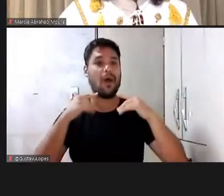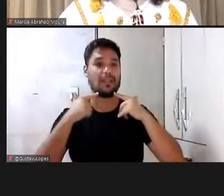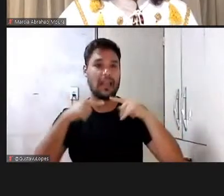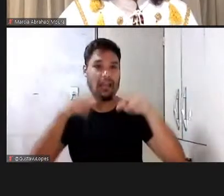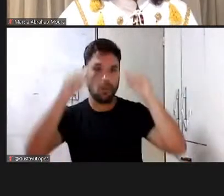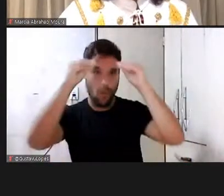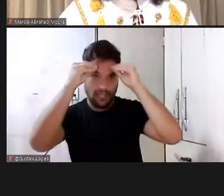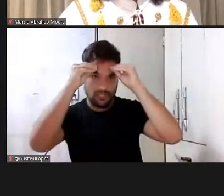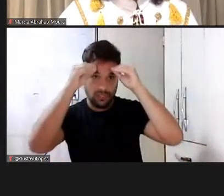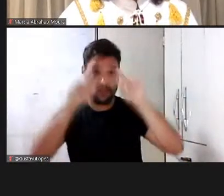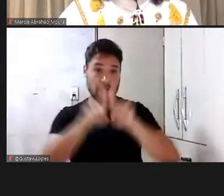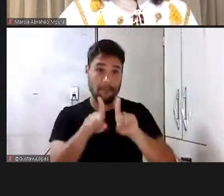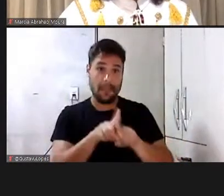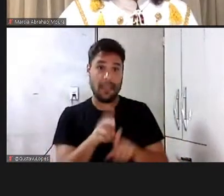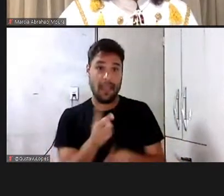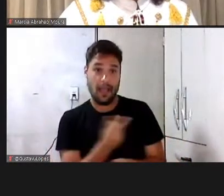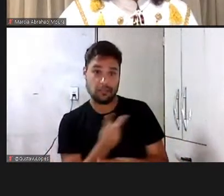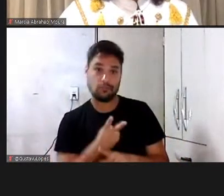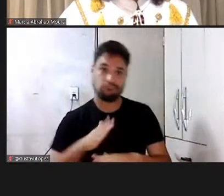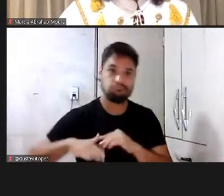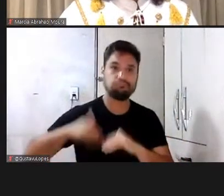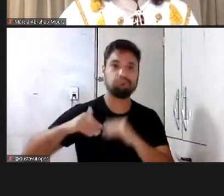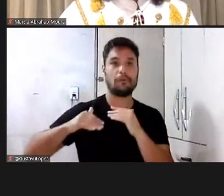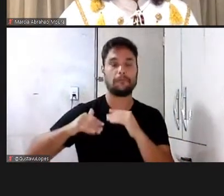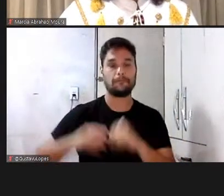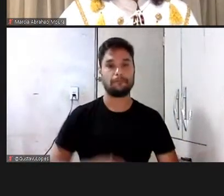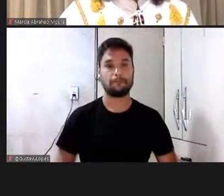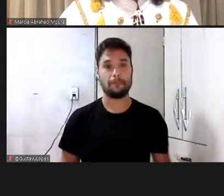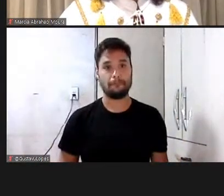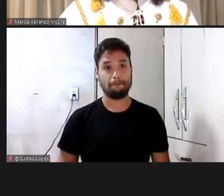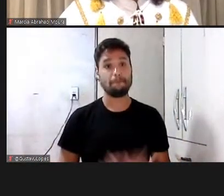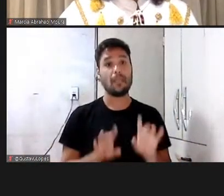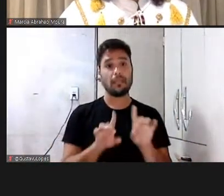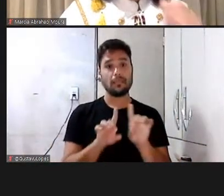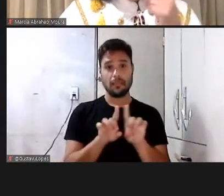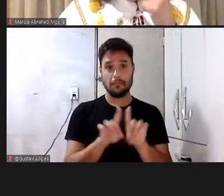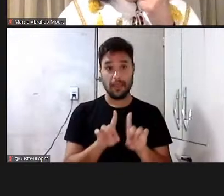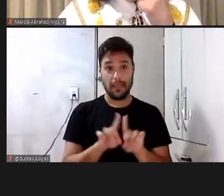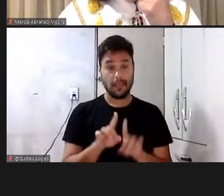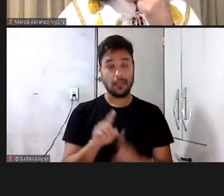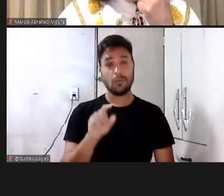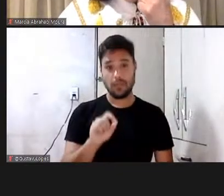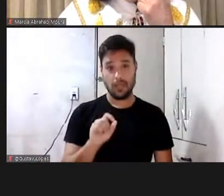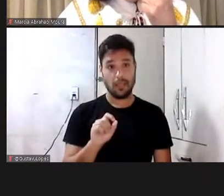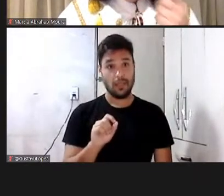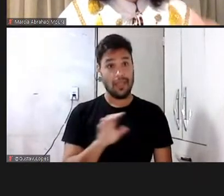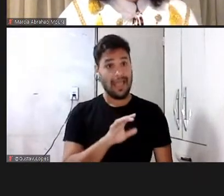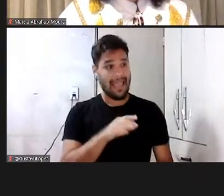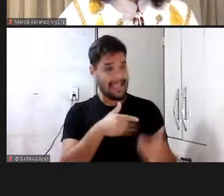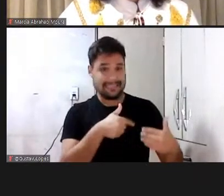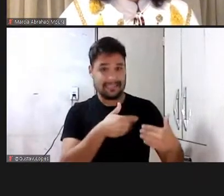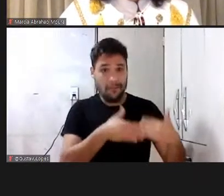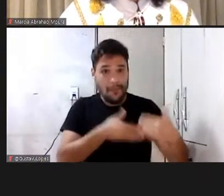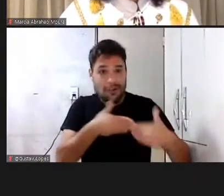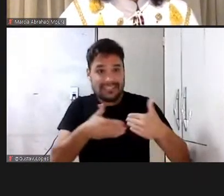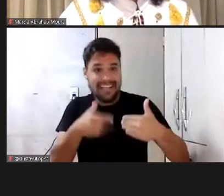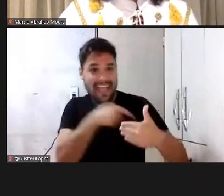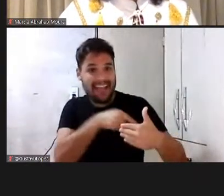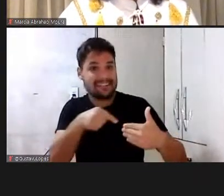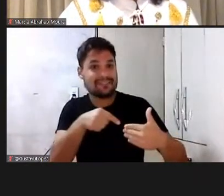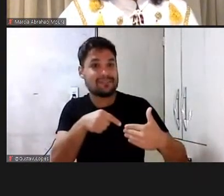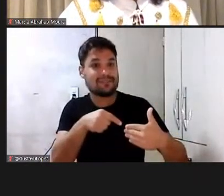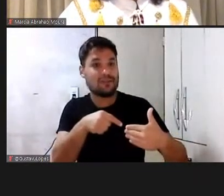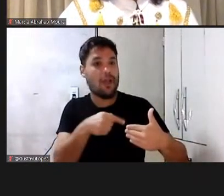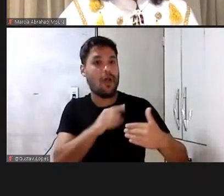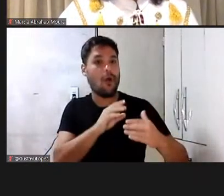evolutivos que a desencadear. Em particular, a ideia de que tais processos evoluíram dos sistemas de